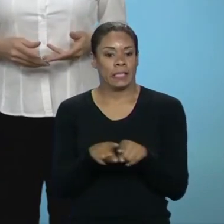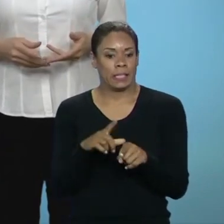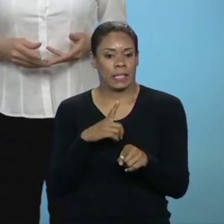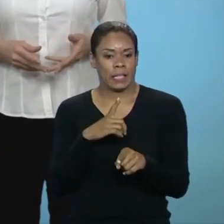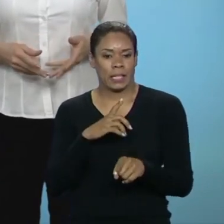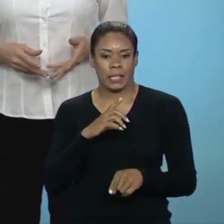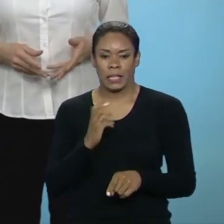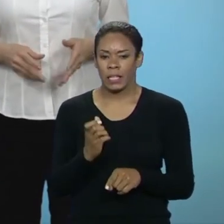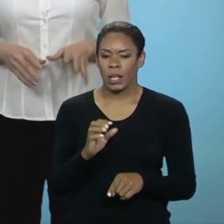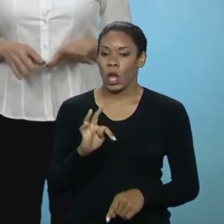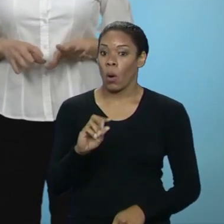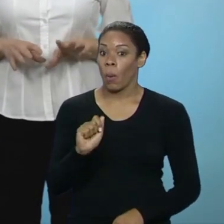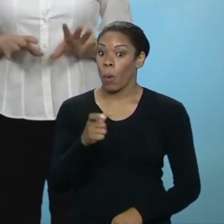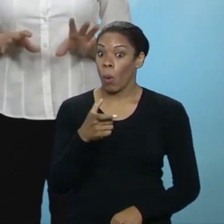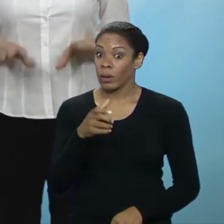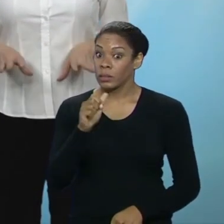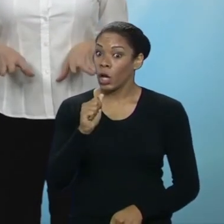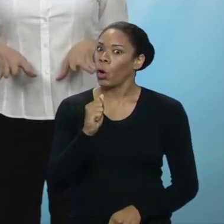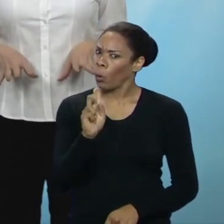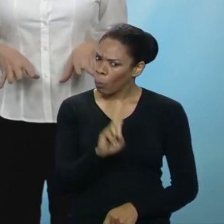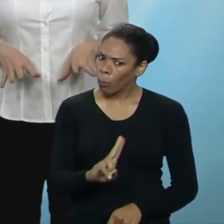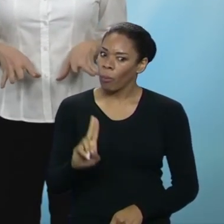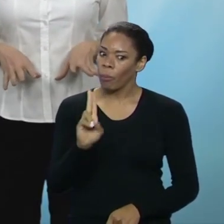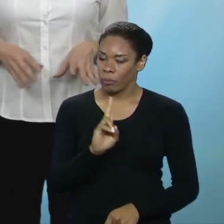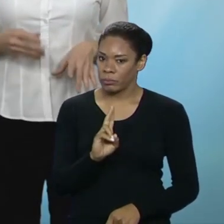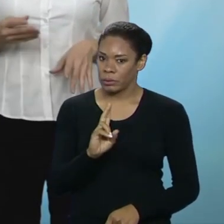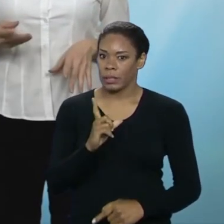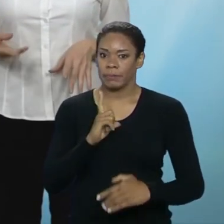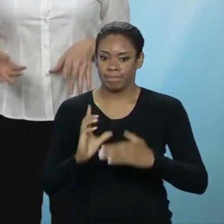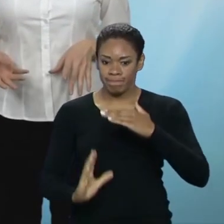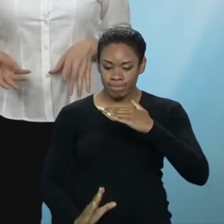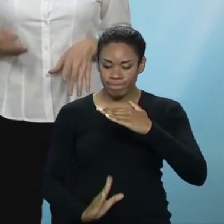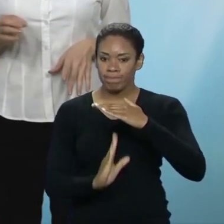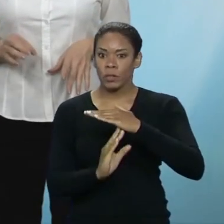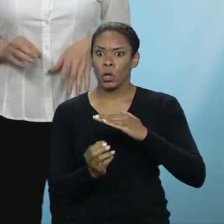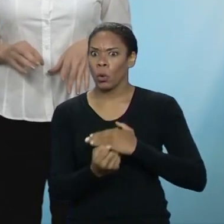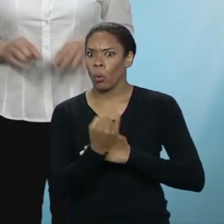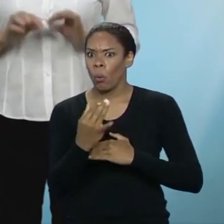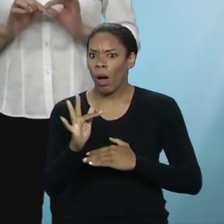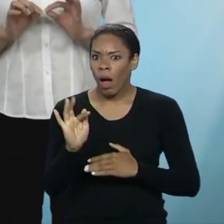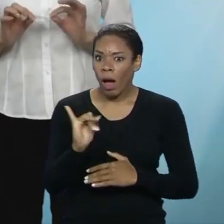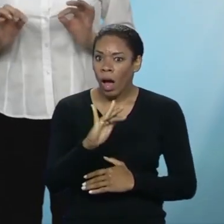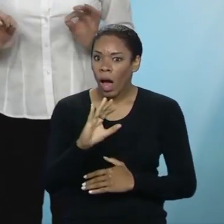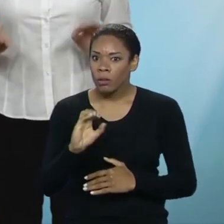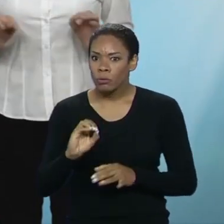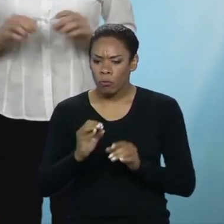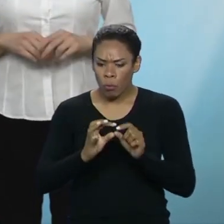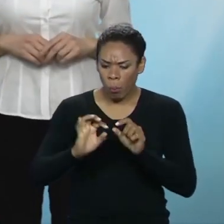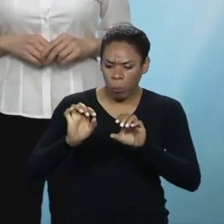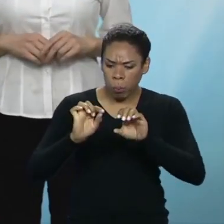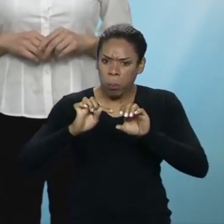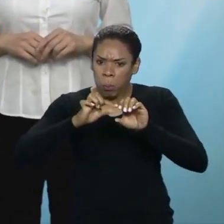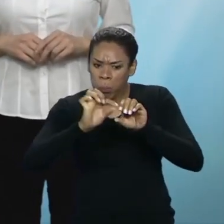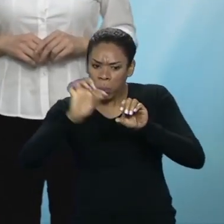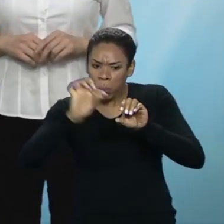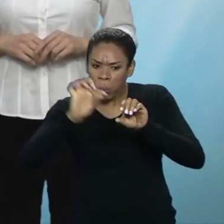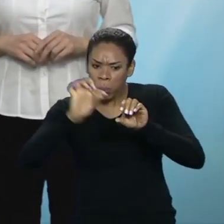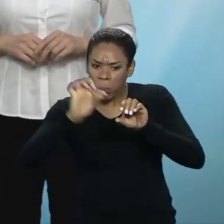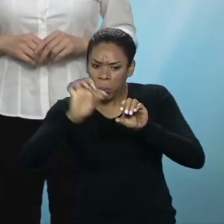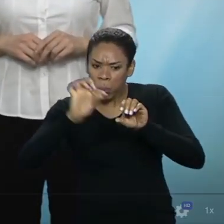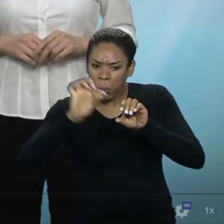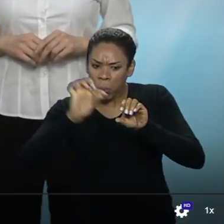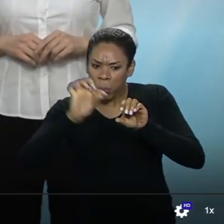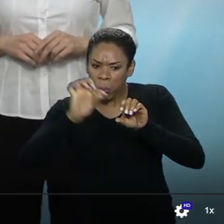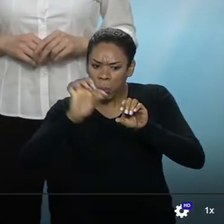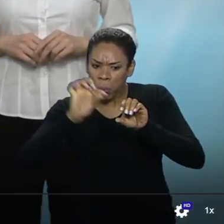taxa de ocupação máxima que é usada como parâmetro para limitar a quantidade de fios e cabos que serão passados pelo eletroduto.